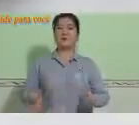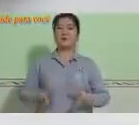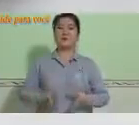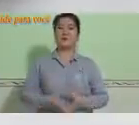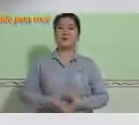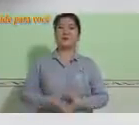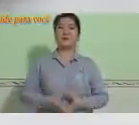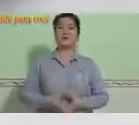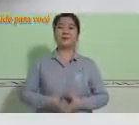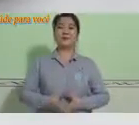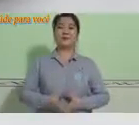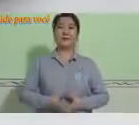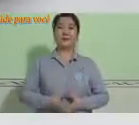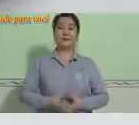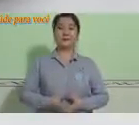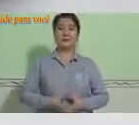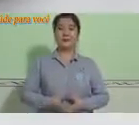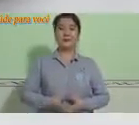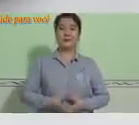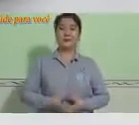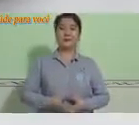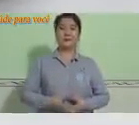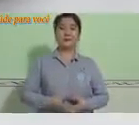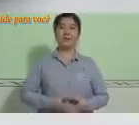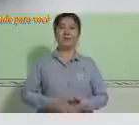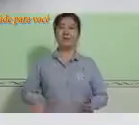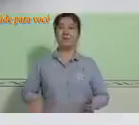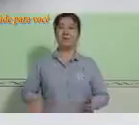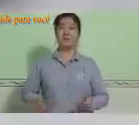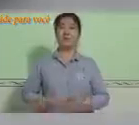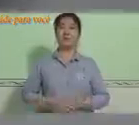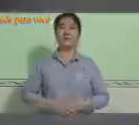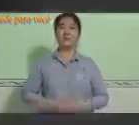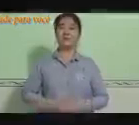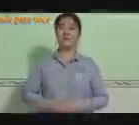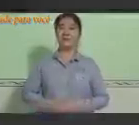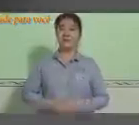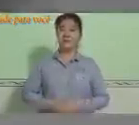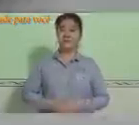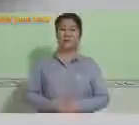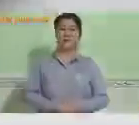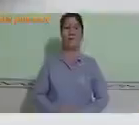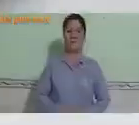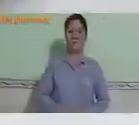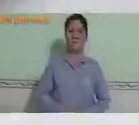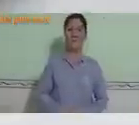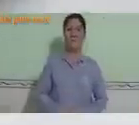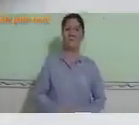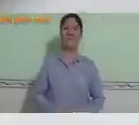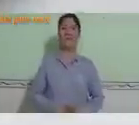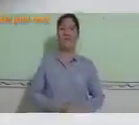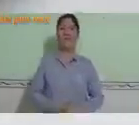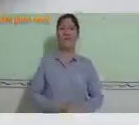Para qualquer método, deve-se sempre manter uma boa higiene e seguir dicas que assegure uma qualidade do leite para o bebê e o